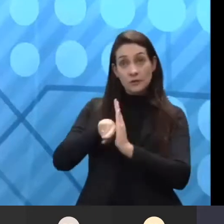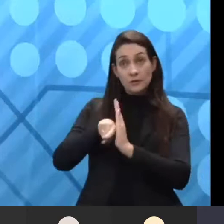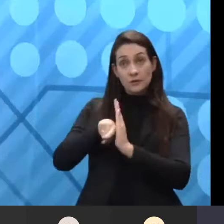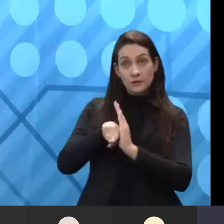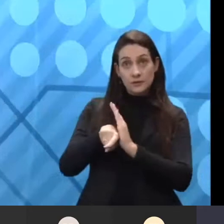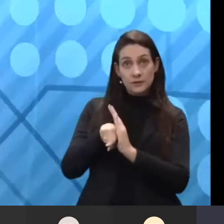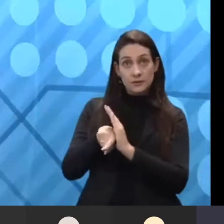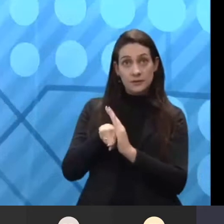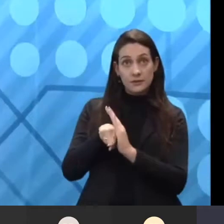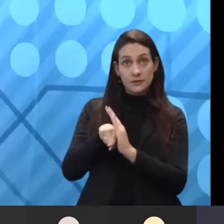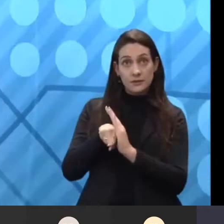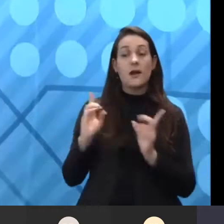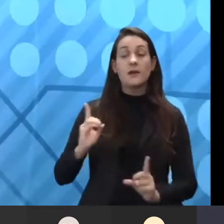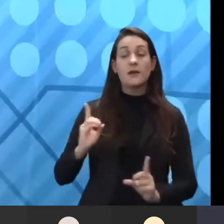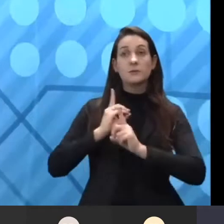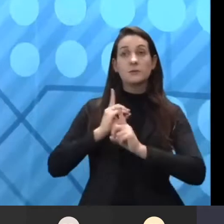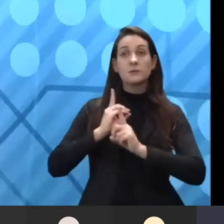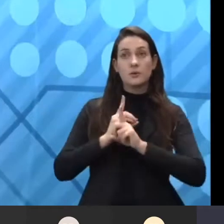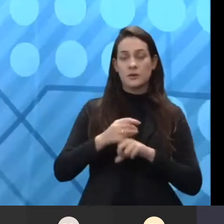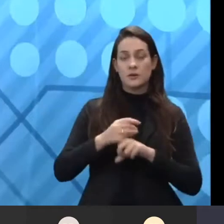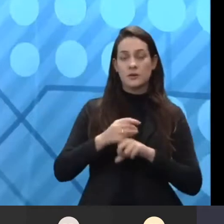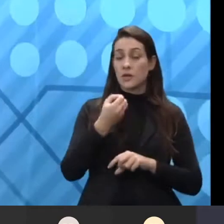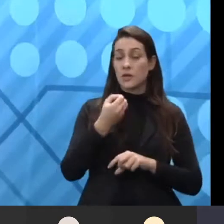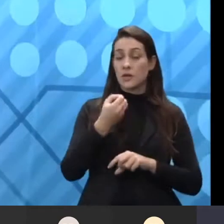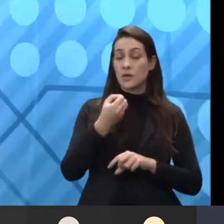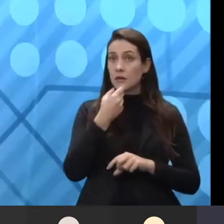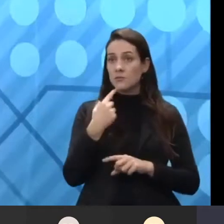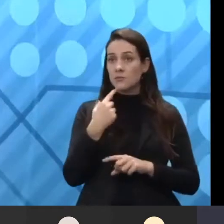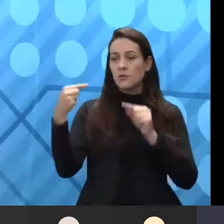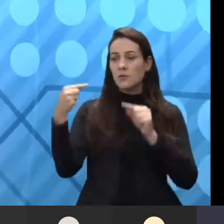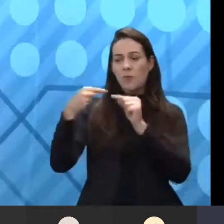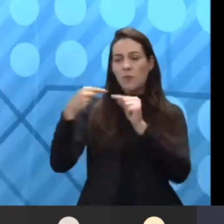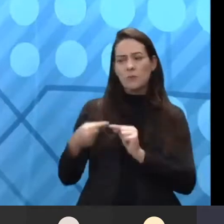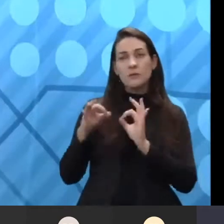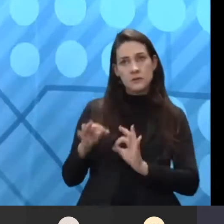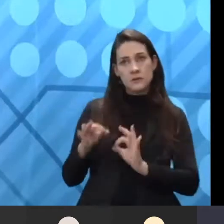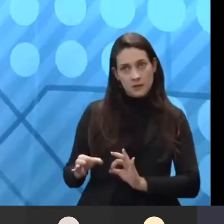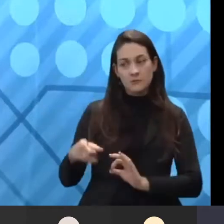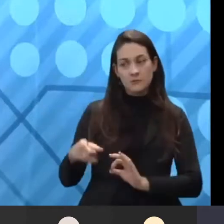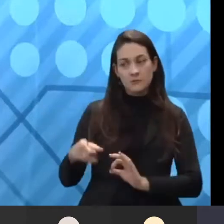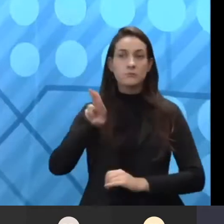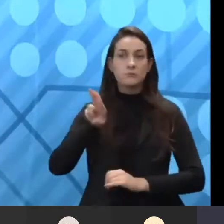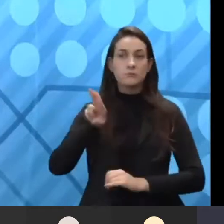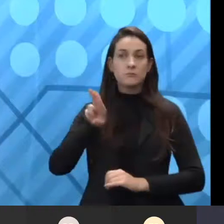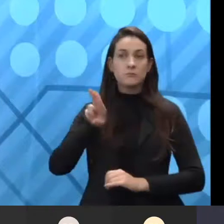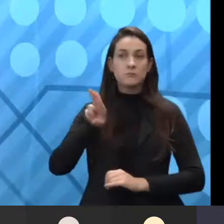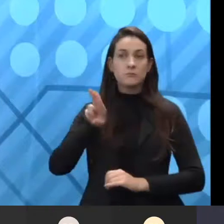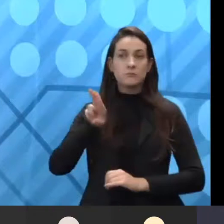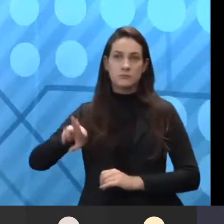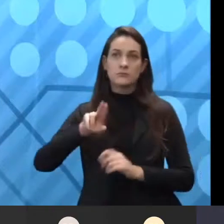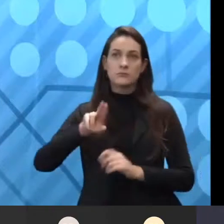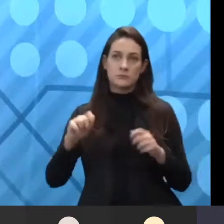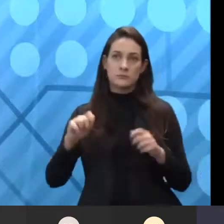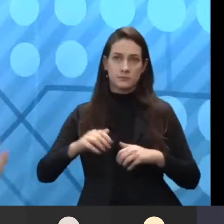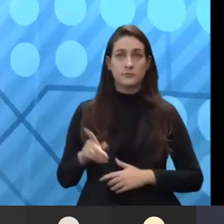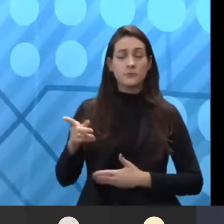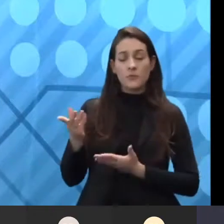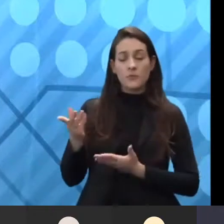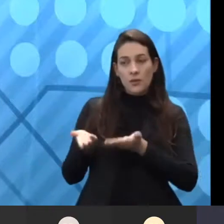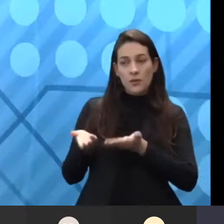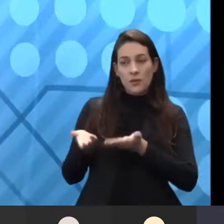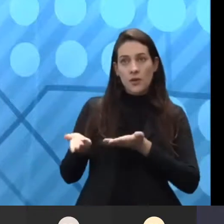o antibiograma, para que a gente consiga orientar e dar uma correta terapêutica àquele paciente, tanto um paciente